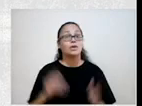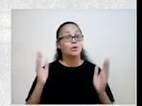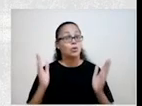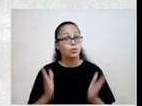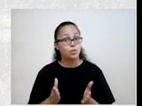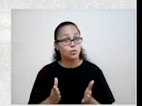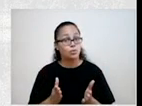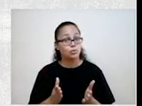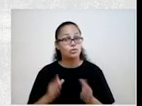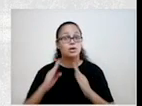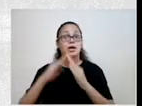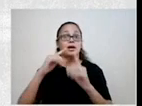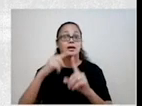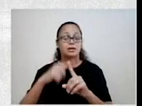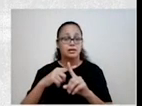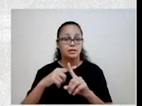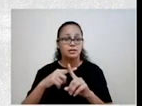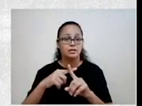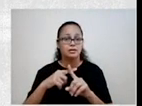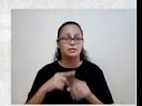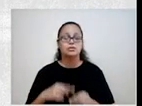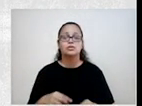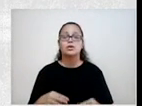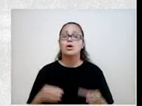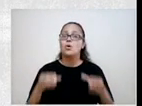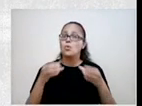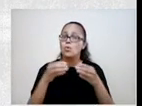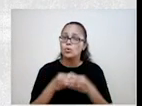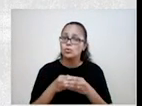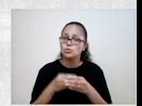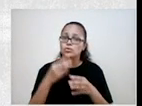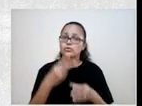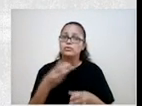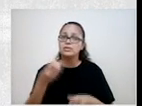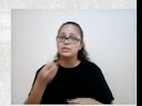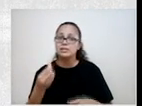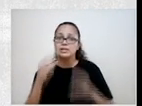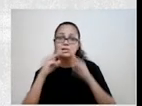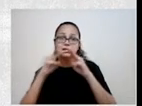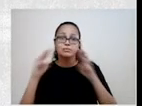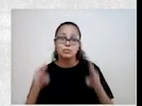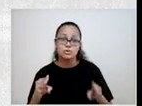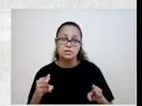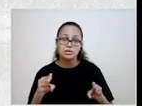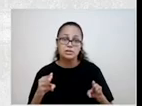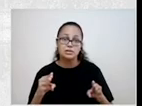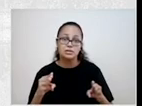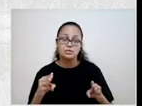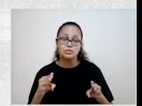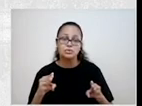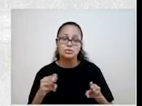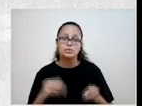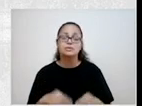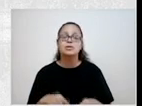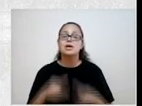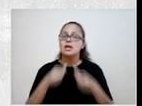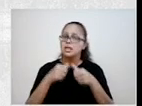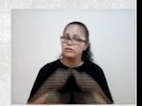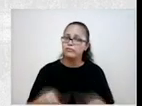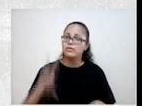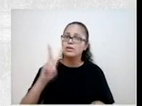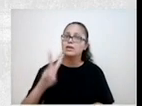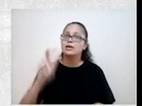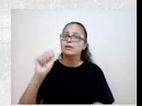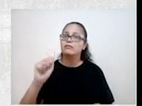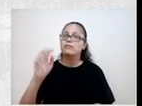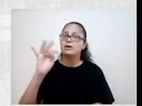Hoje, a Capela Sistina faz parte de um conjunto de 26 museus e ficam no estado do Vaticano. E lá é possível